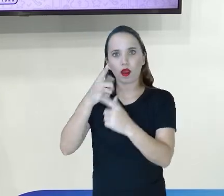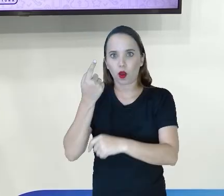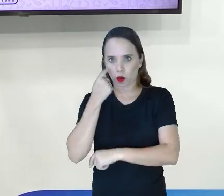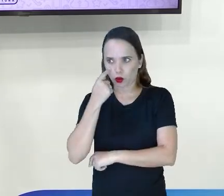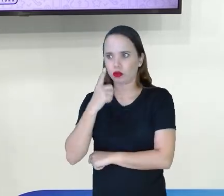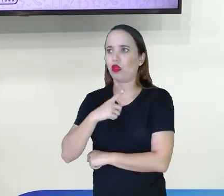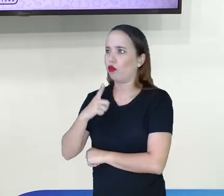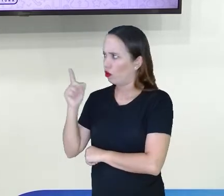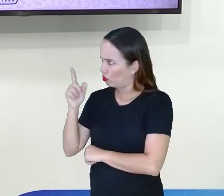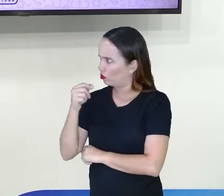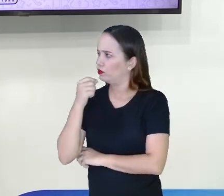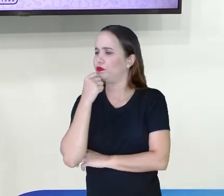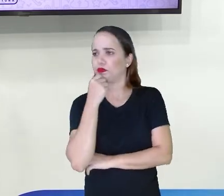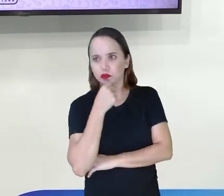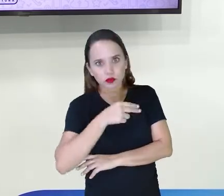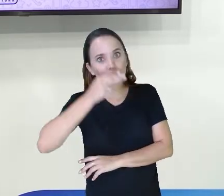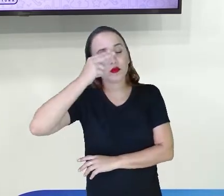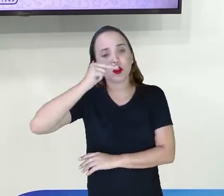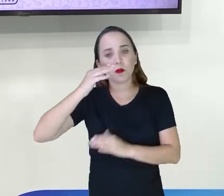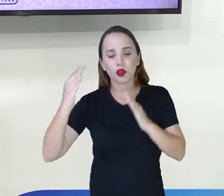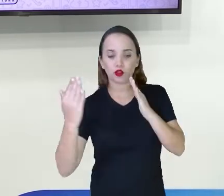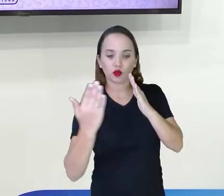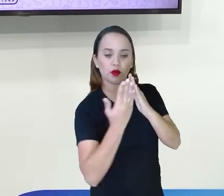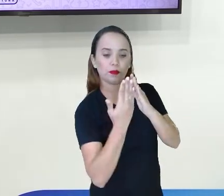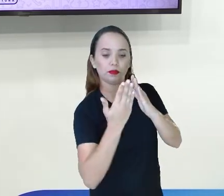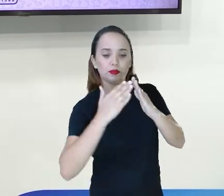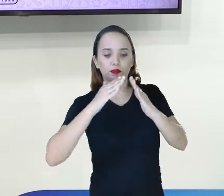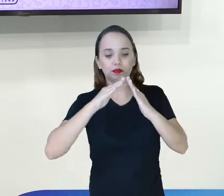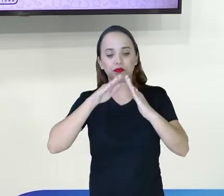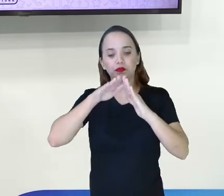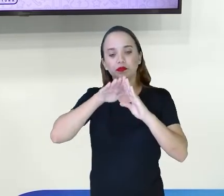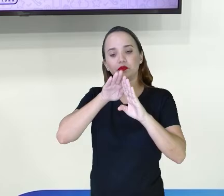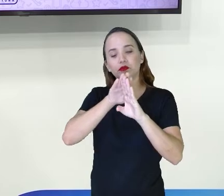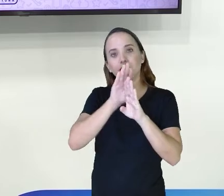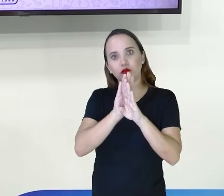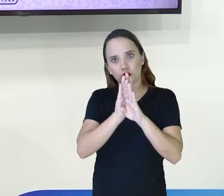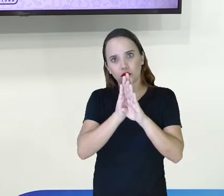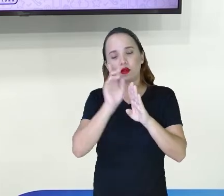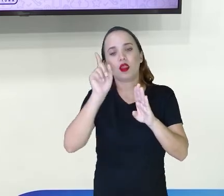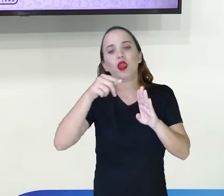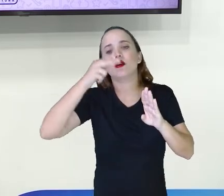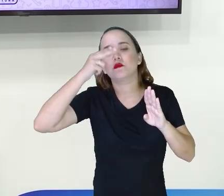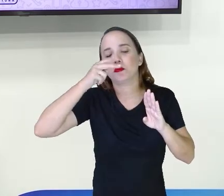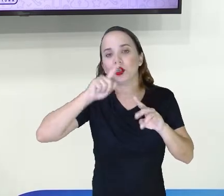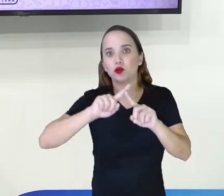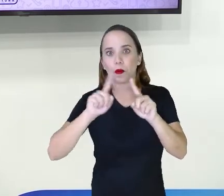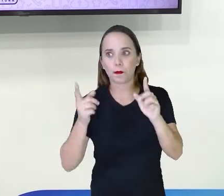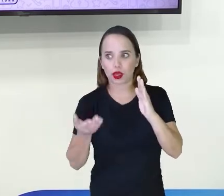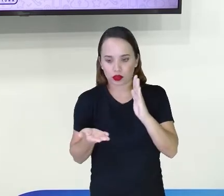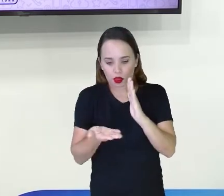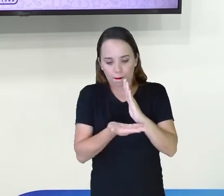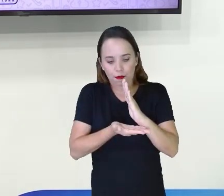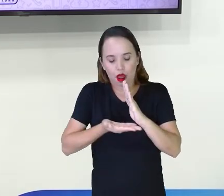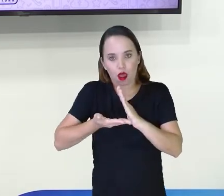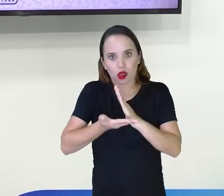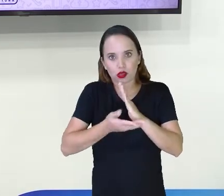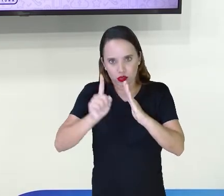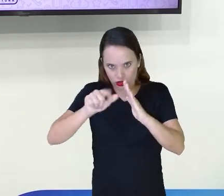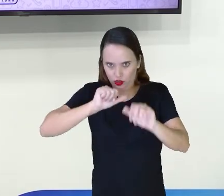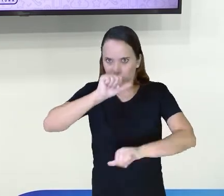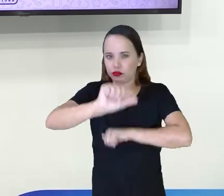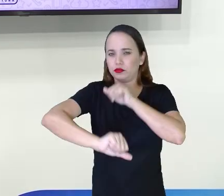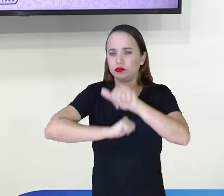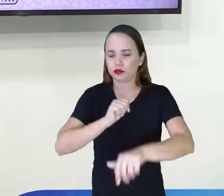aqui. Eu tenho as minhas faces laterais, que são triângulos. O que eu mudei foi a minha